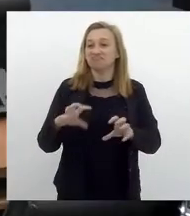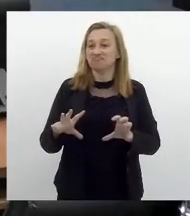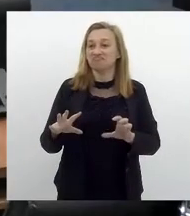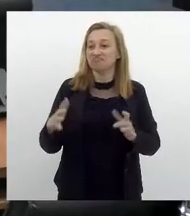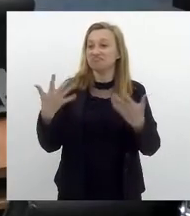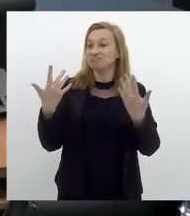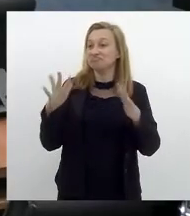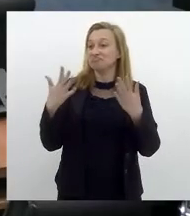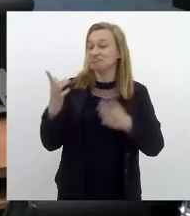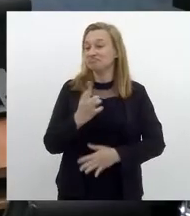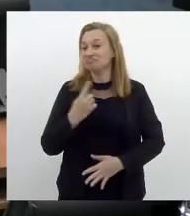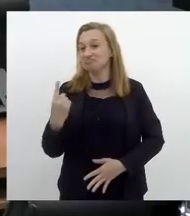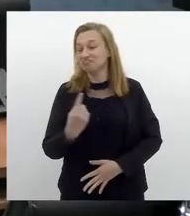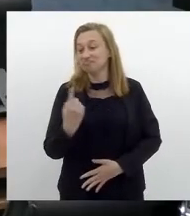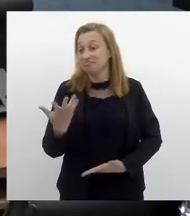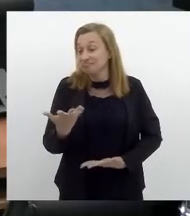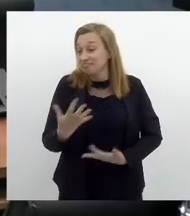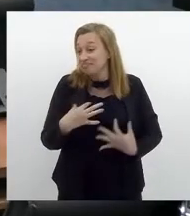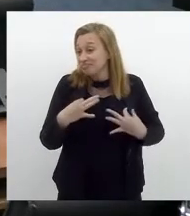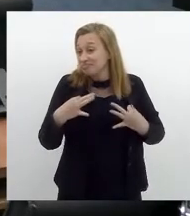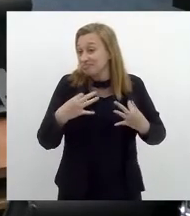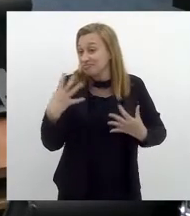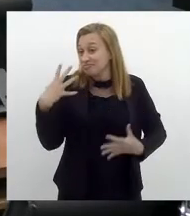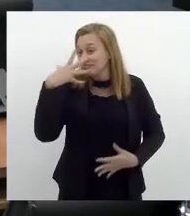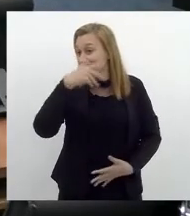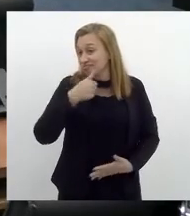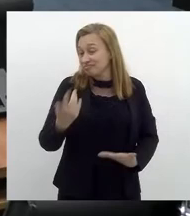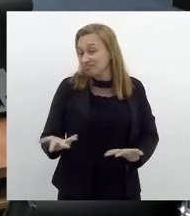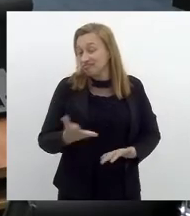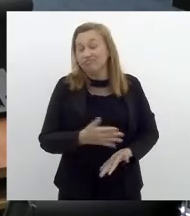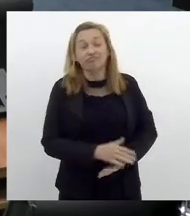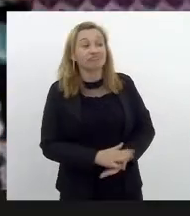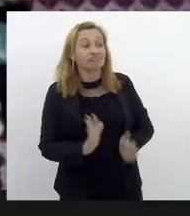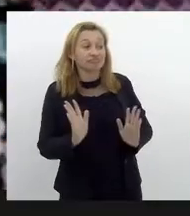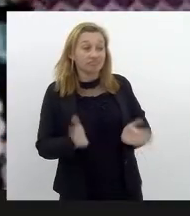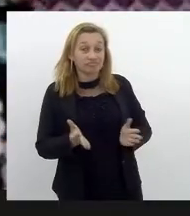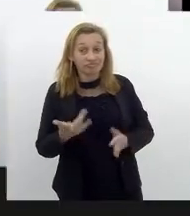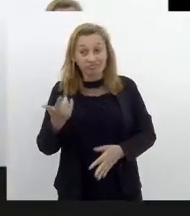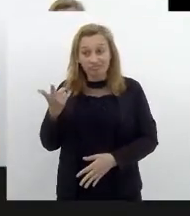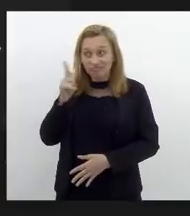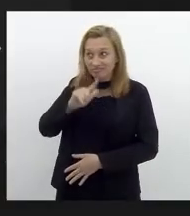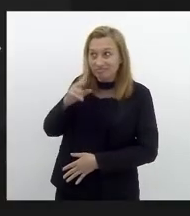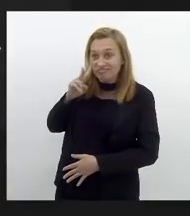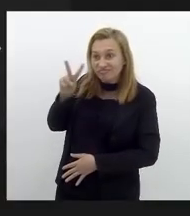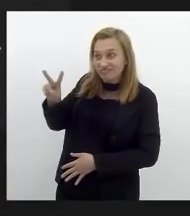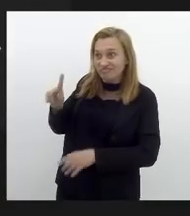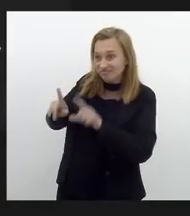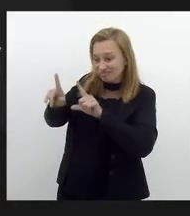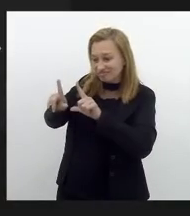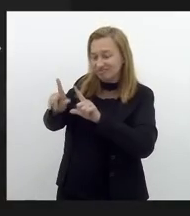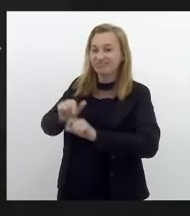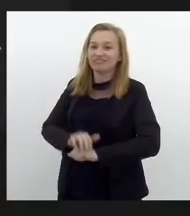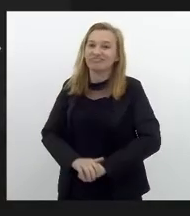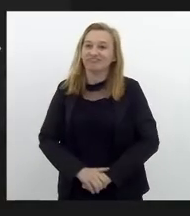brindar com esse novo visual, mas agora eu consegui ver na tela.